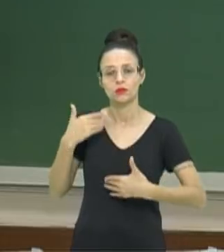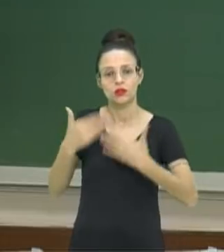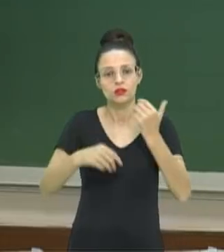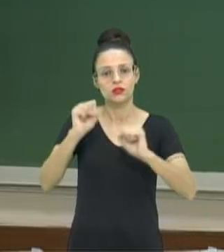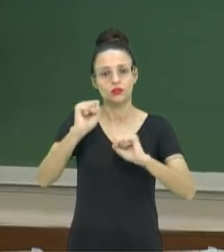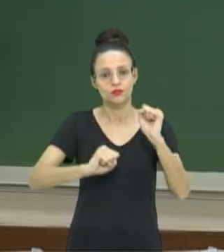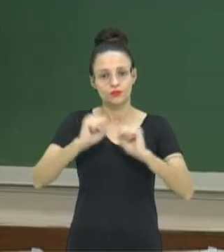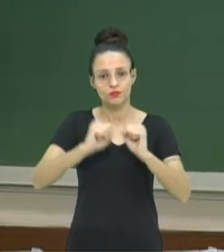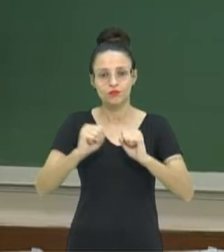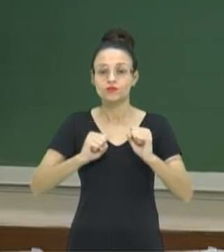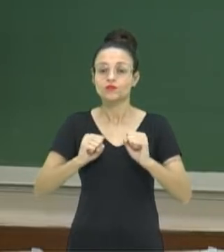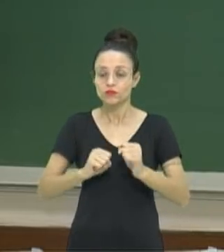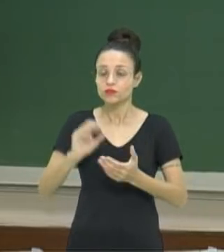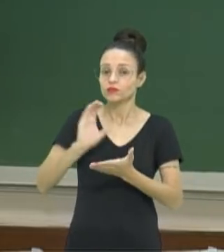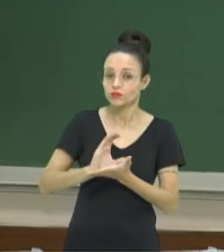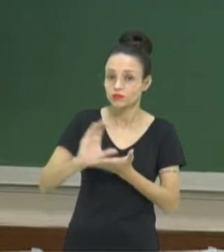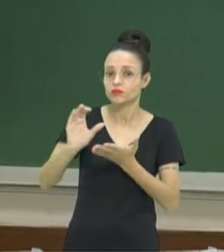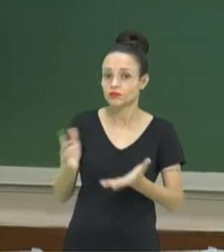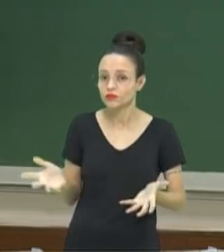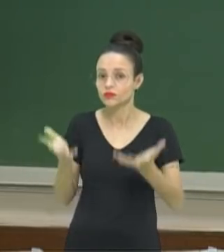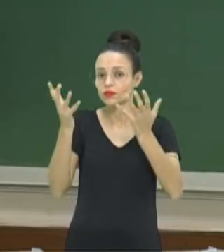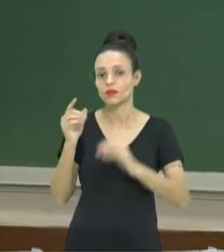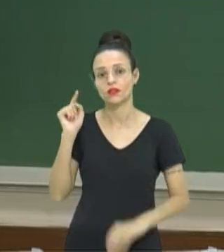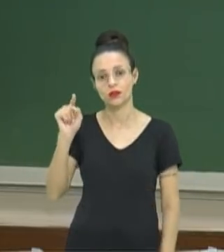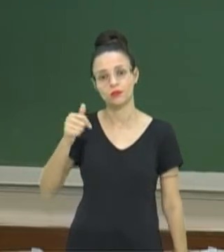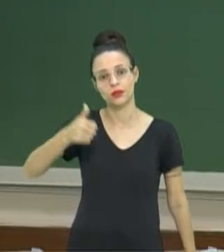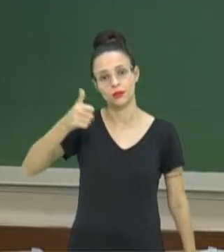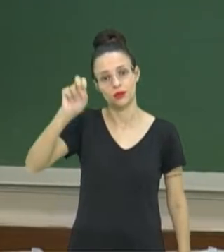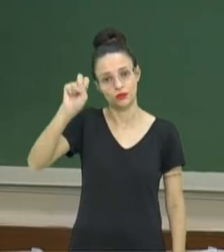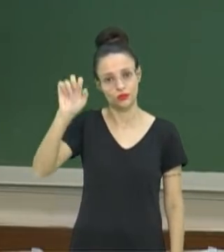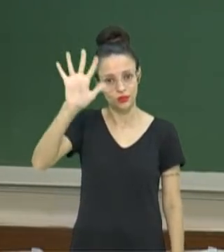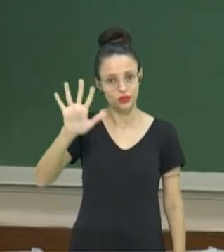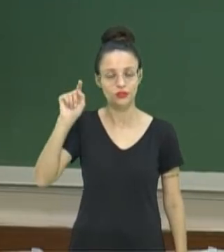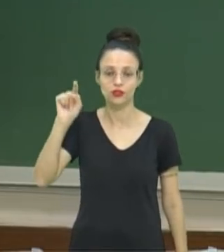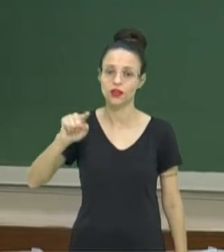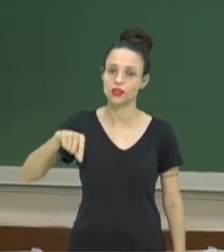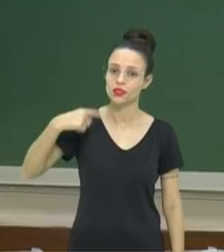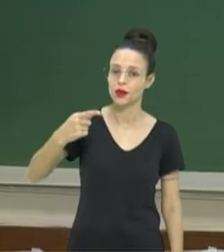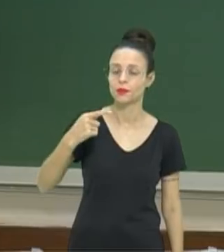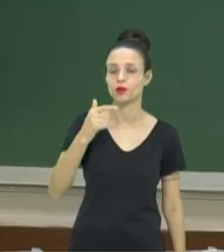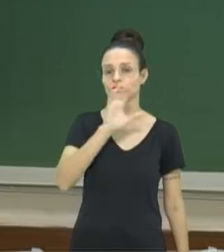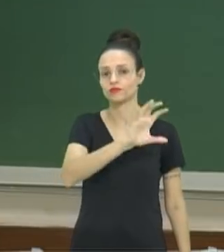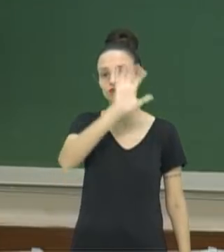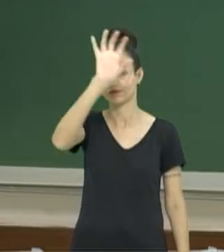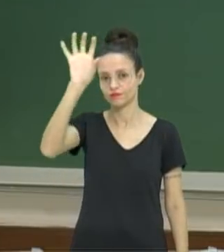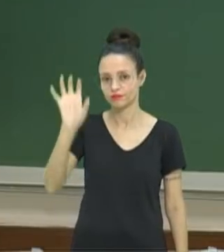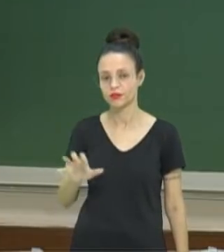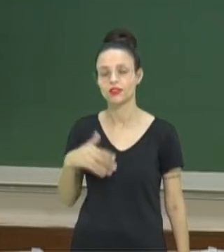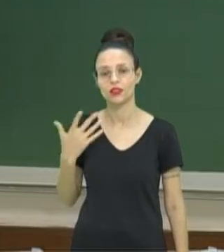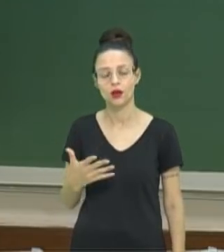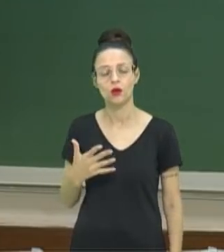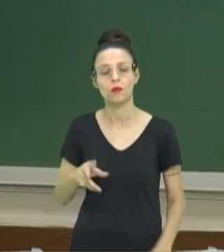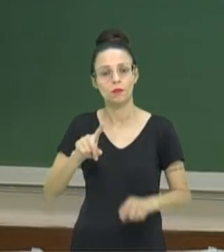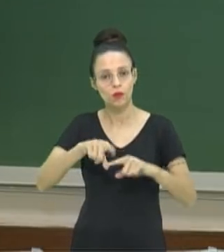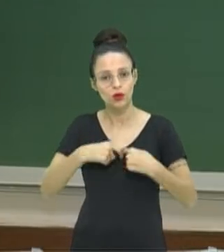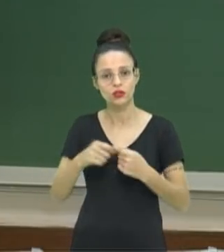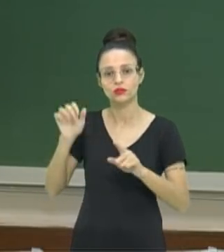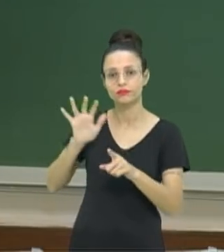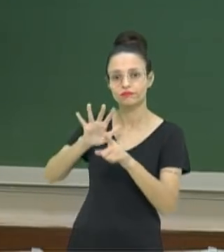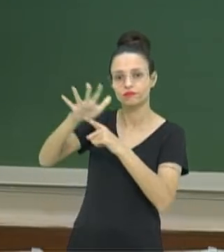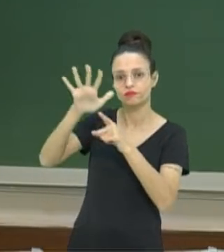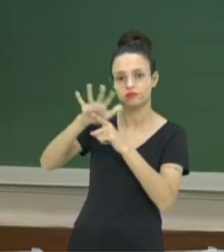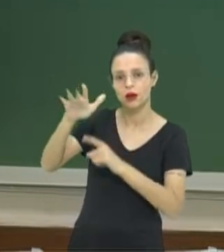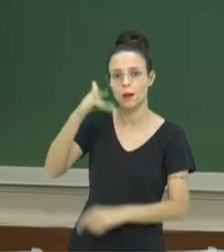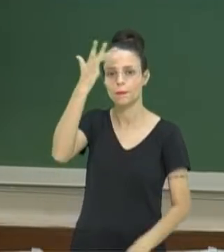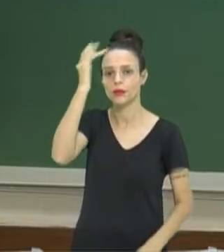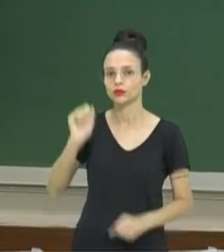ele recebe investimentos bem significativos primeiro no sudeste, depois em outras partes. E isso acaba atraindo pessoas das outras